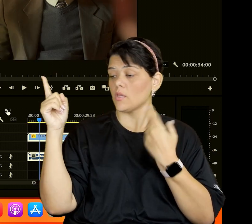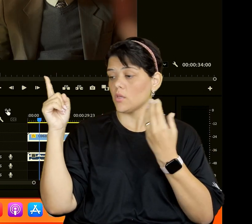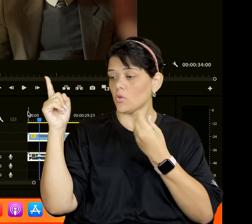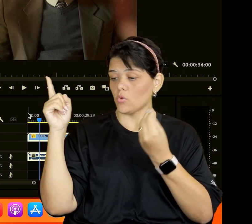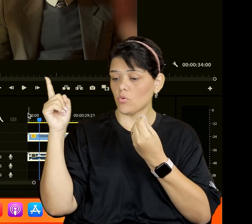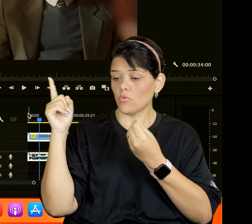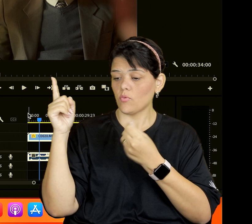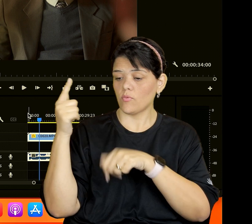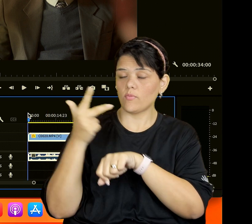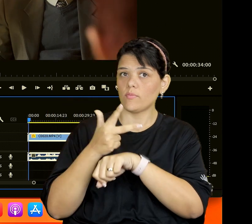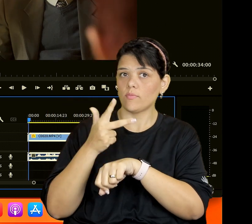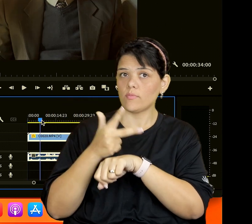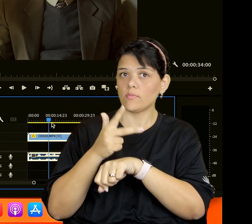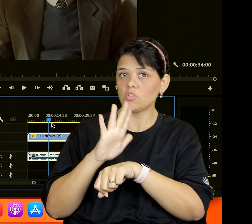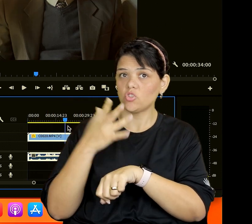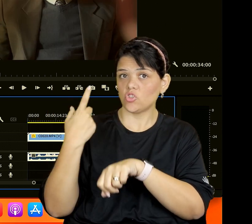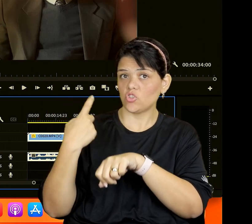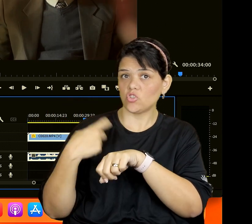Meu vídeo bruto.